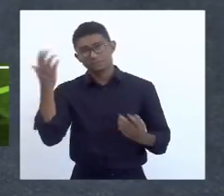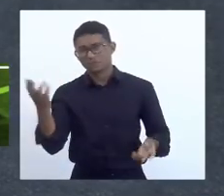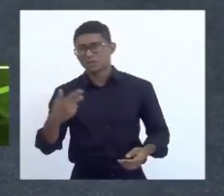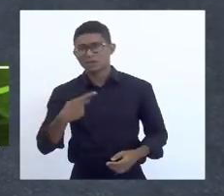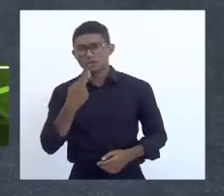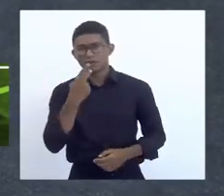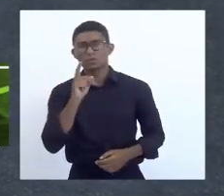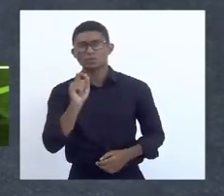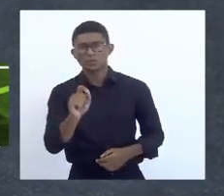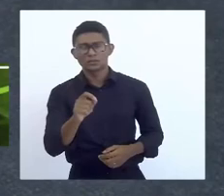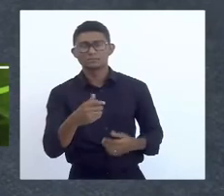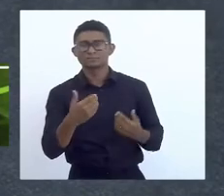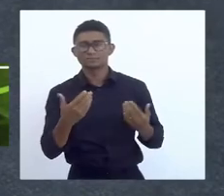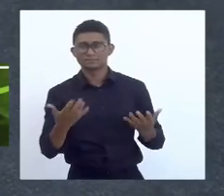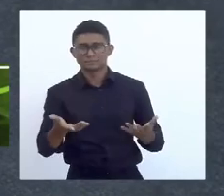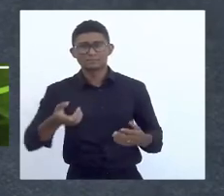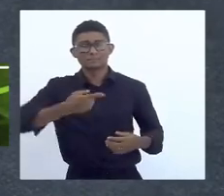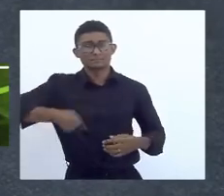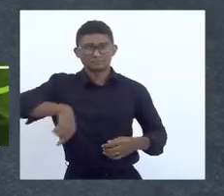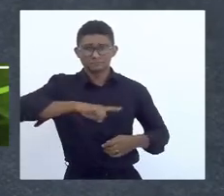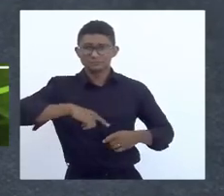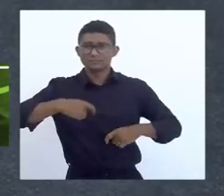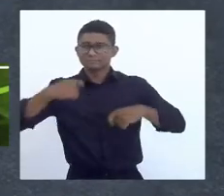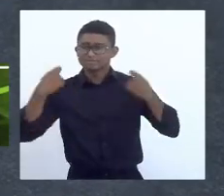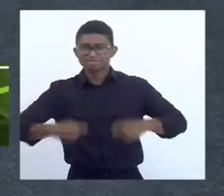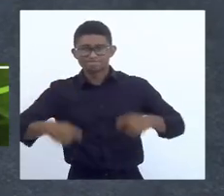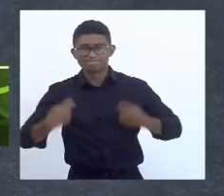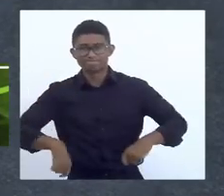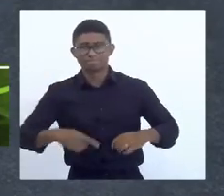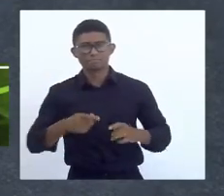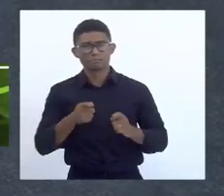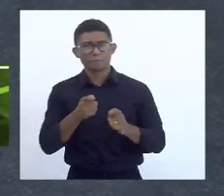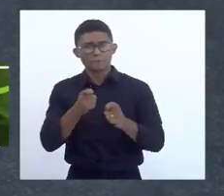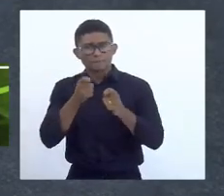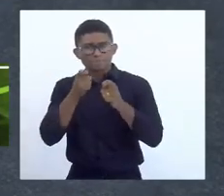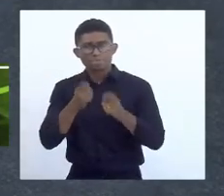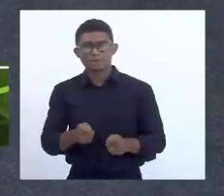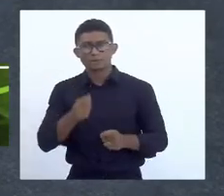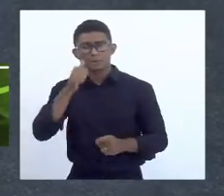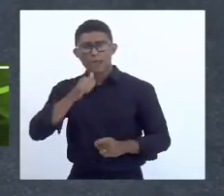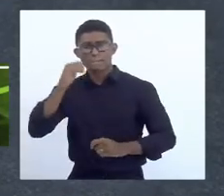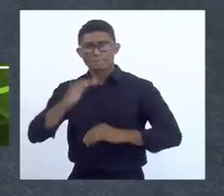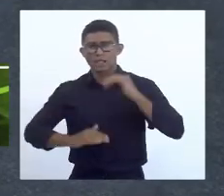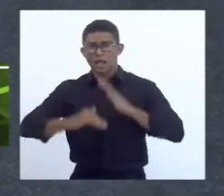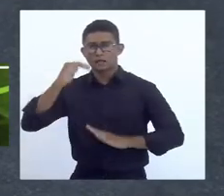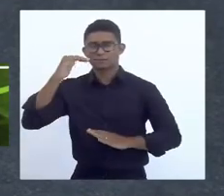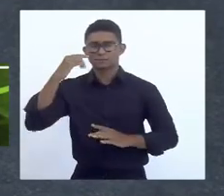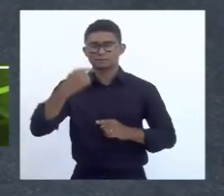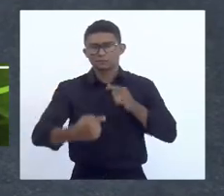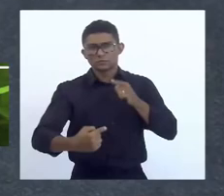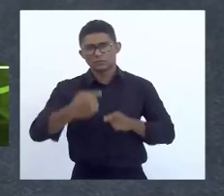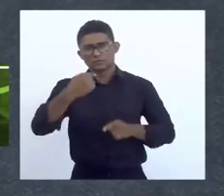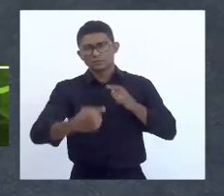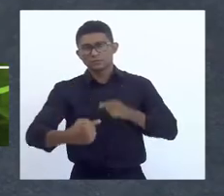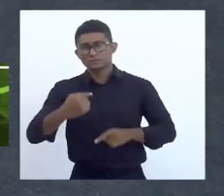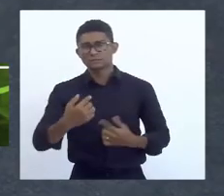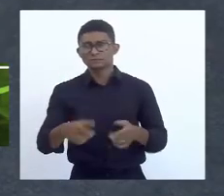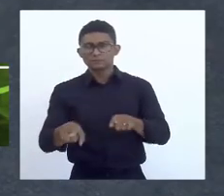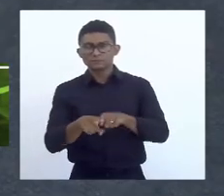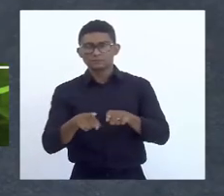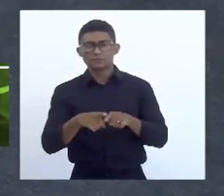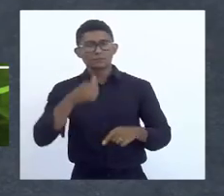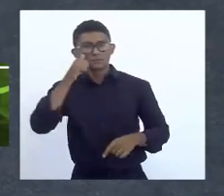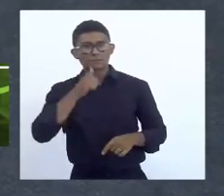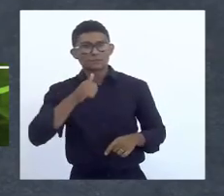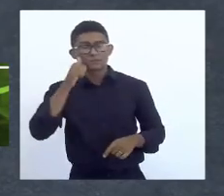onda conservadora, nós temos de fortalecer a capacitação política das mulheres, fortalecer a presença